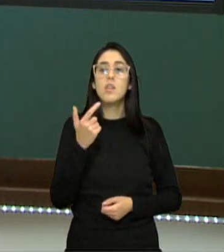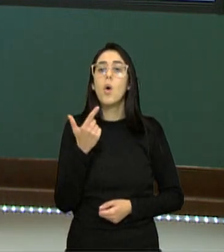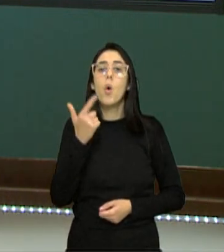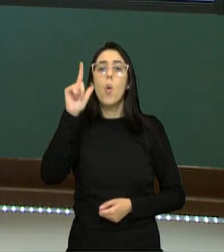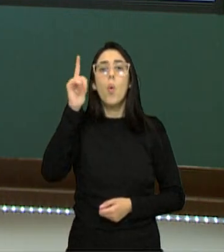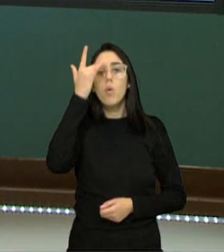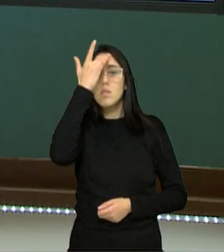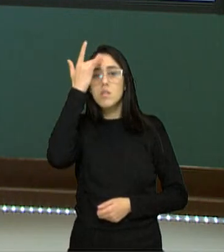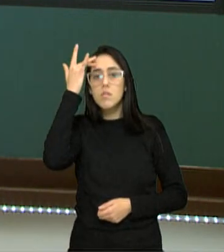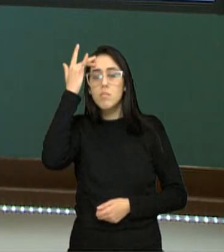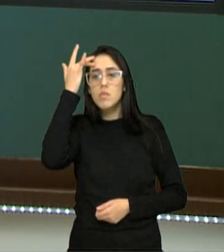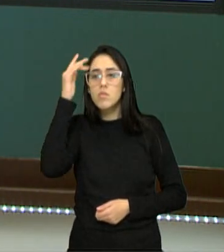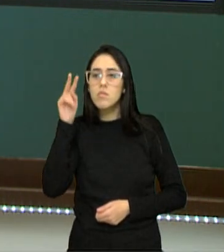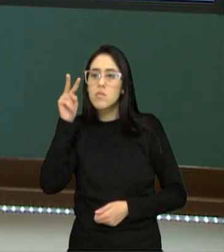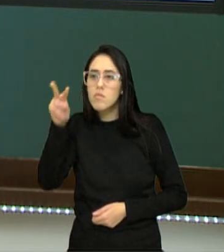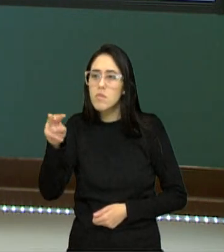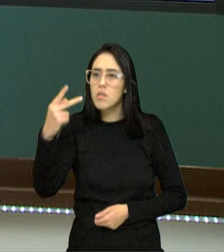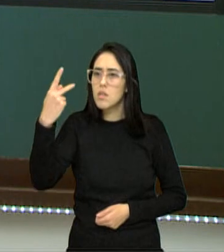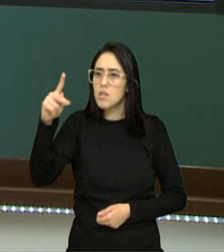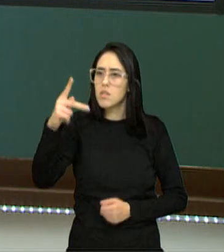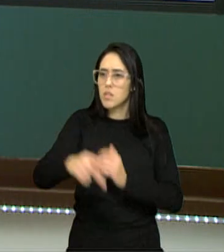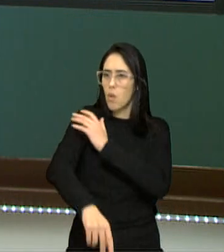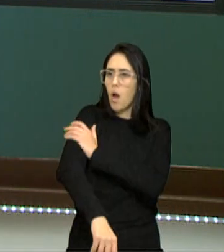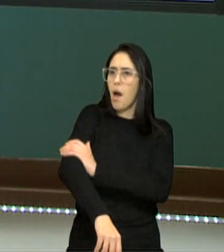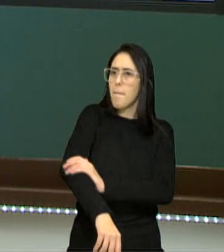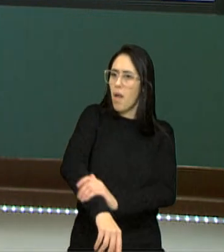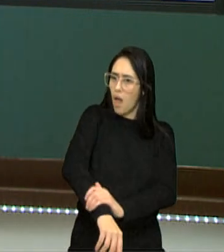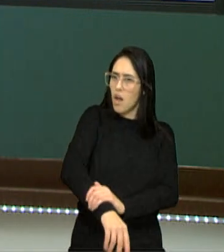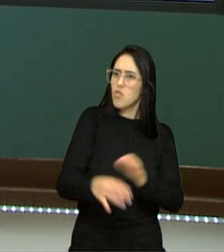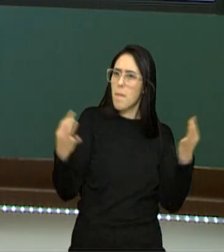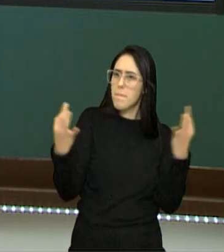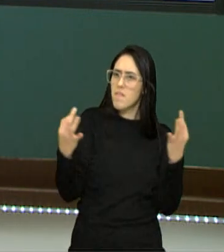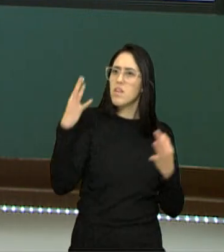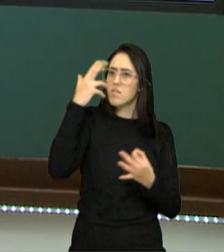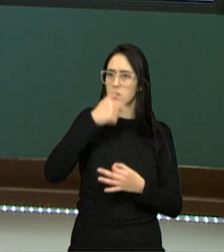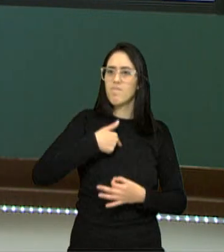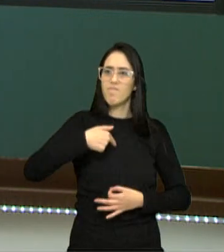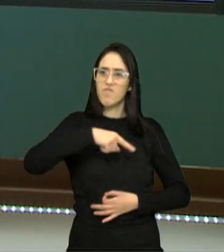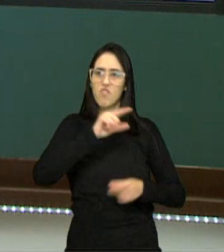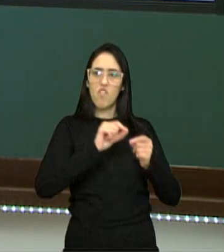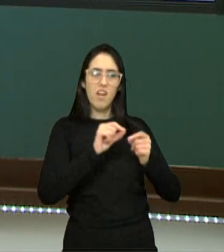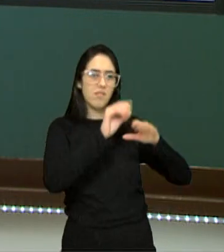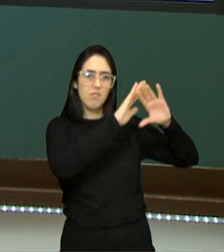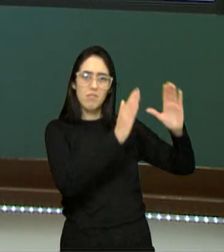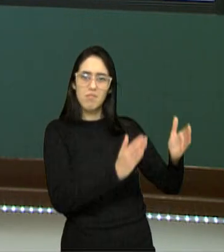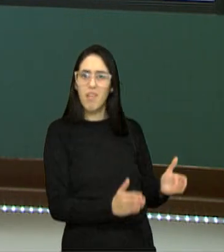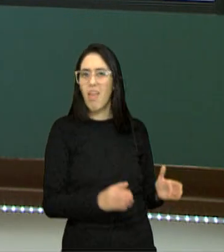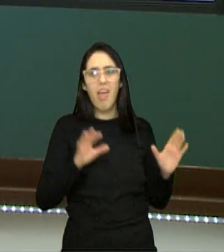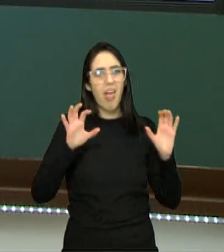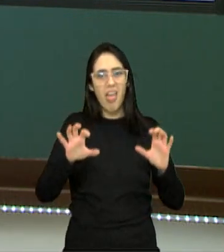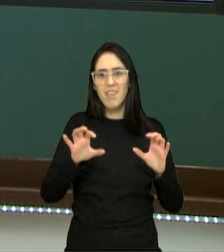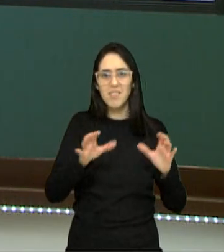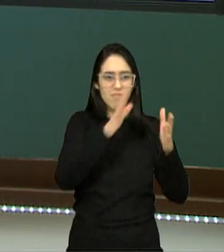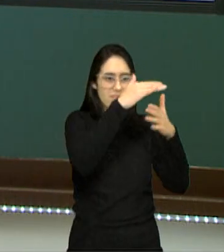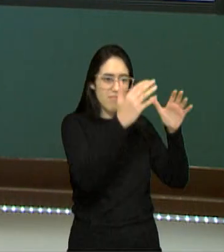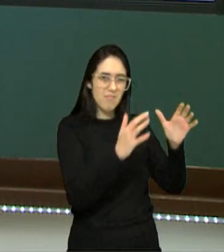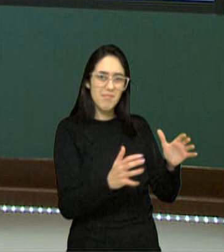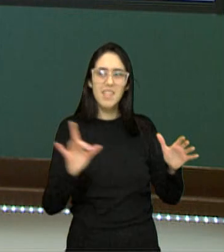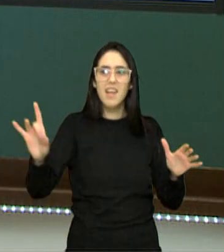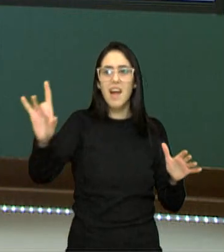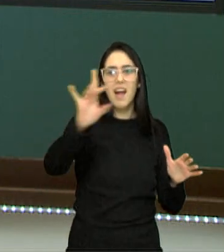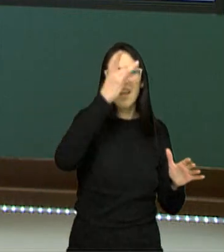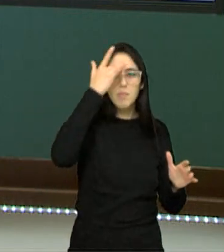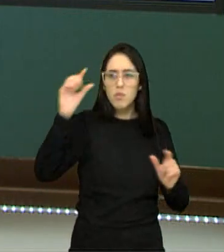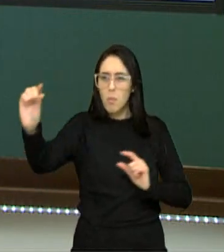que o braço dele é perfeito, e aí você vai usar o braço dele, e assim você vai compondo um Frankenstein, uma